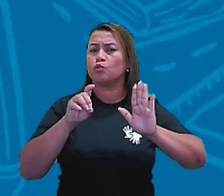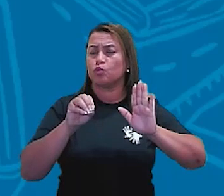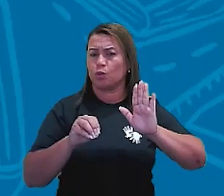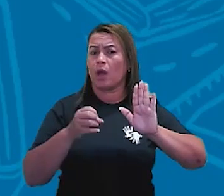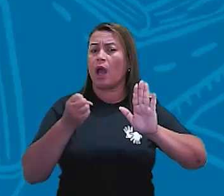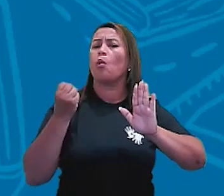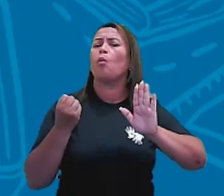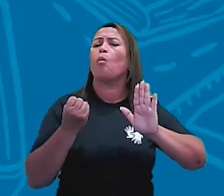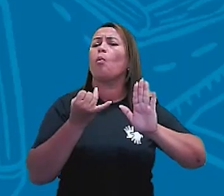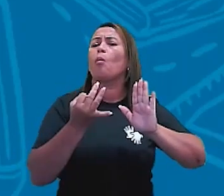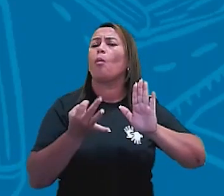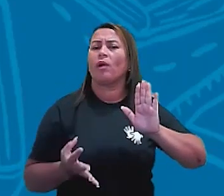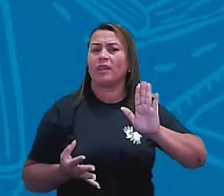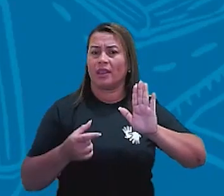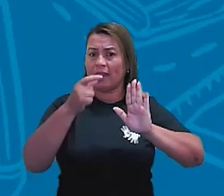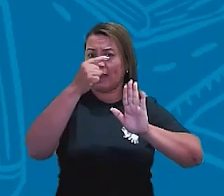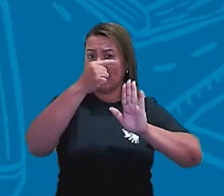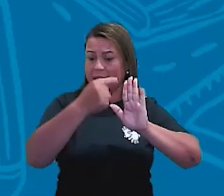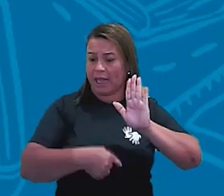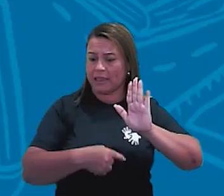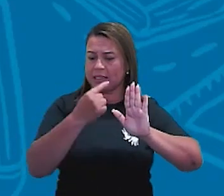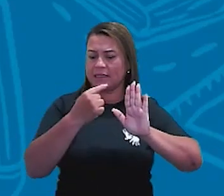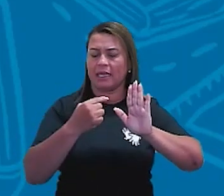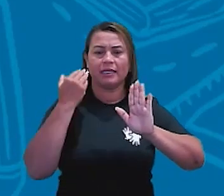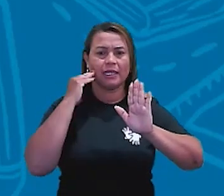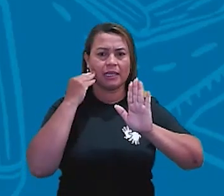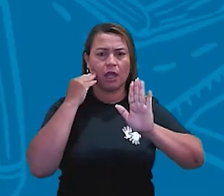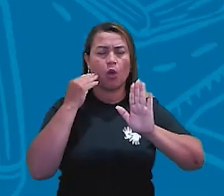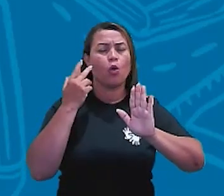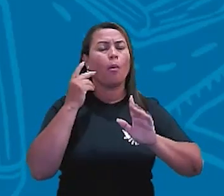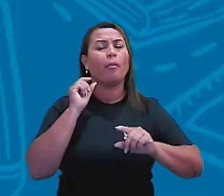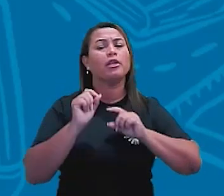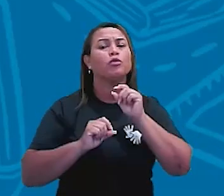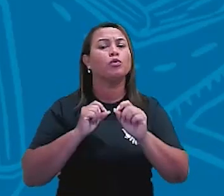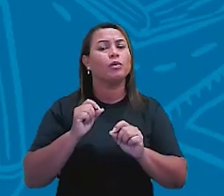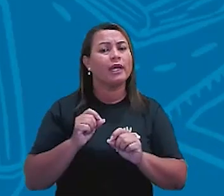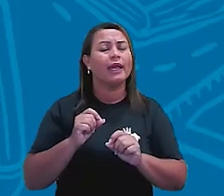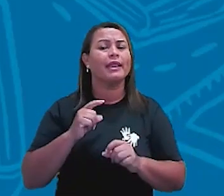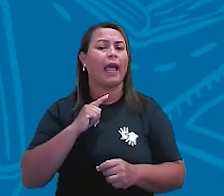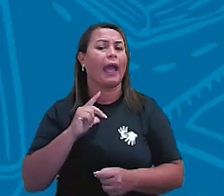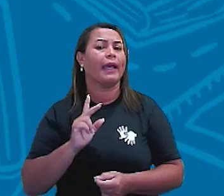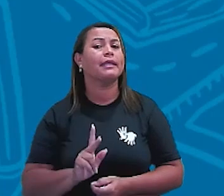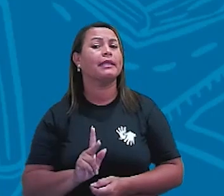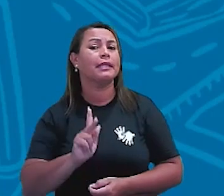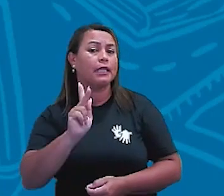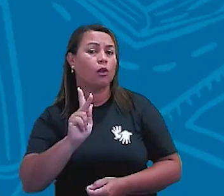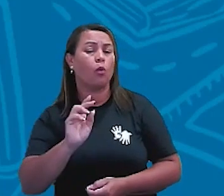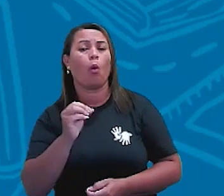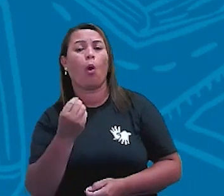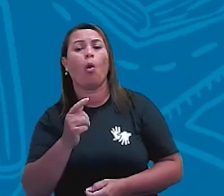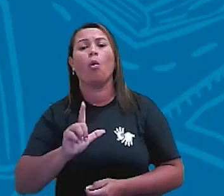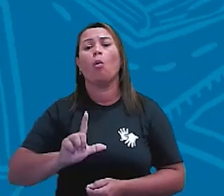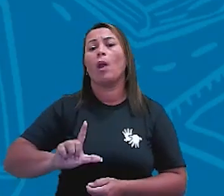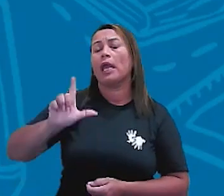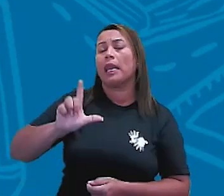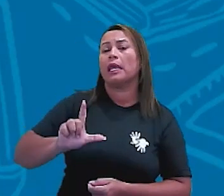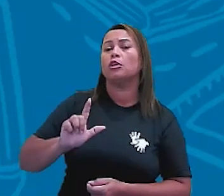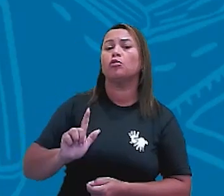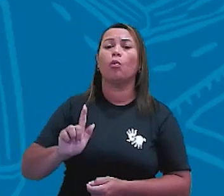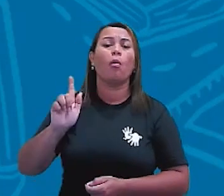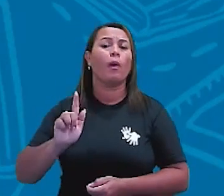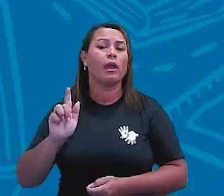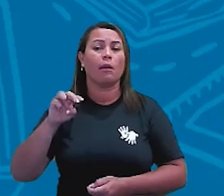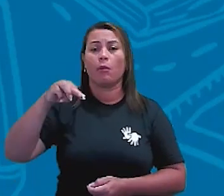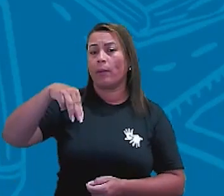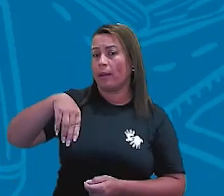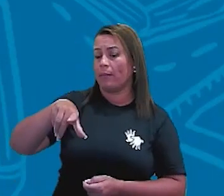a quantidade total do produto naquela embalagem, Geralmente ele está em quilo, ou em litro, ou em grama, ou em